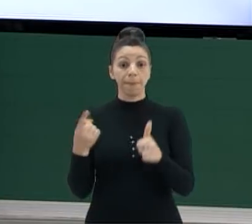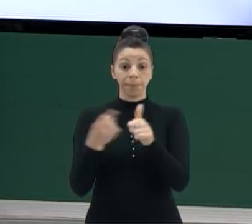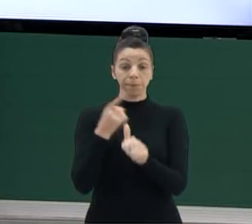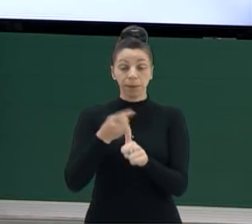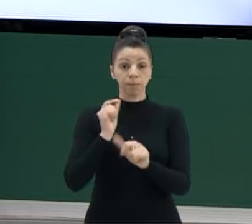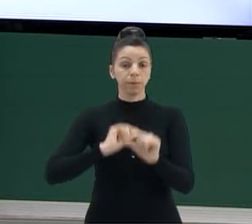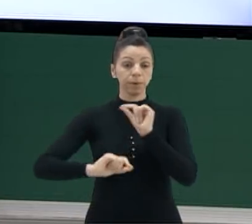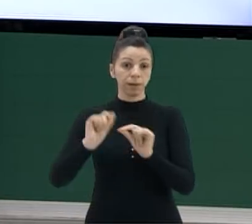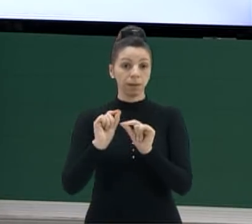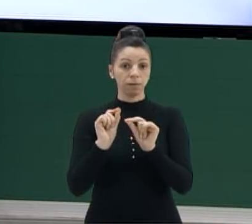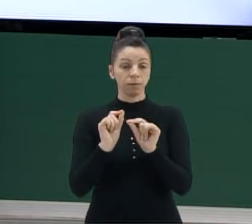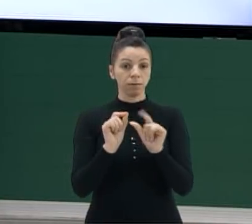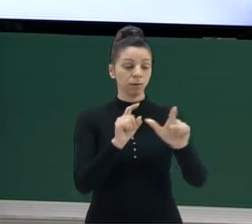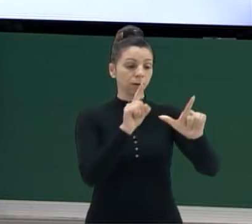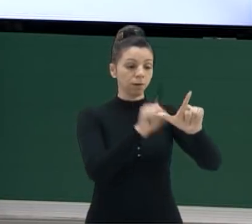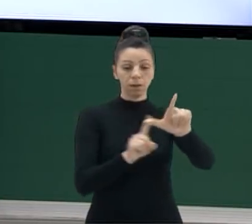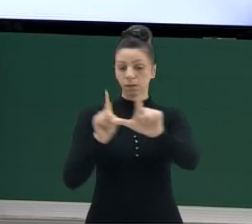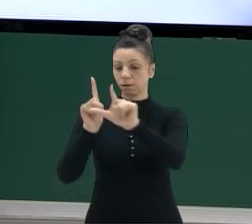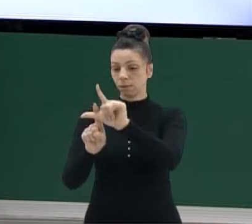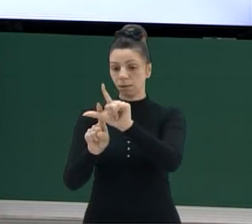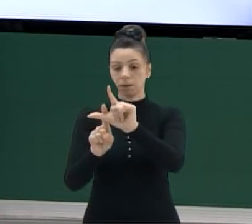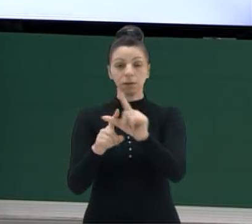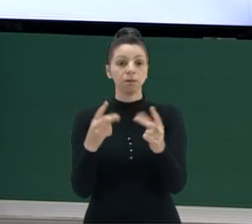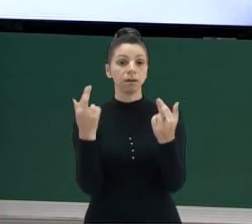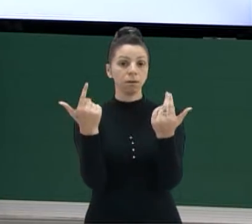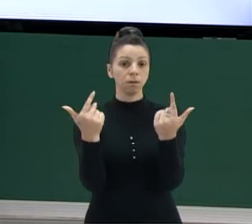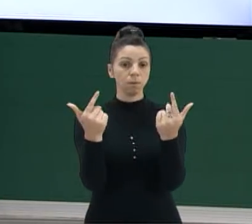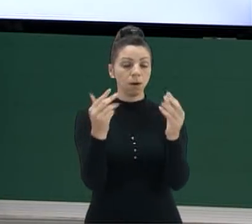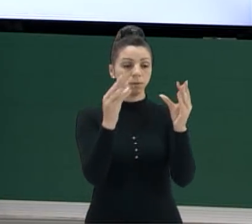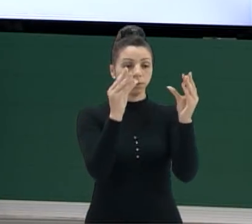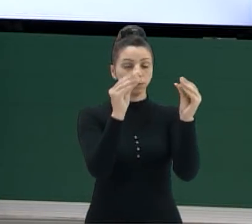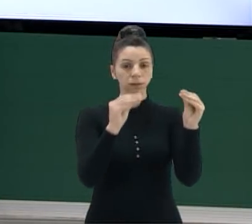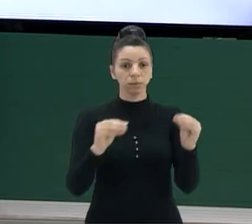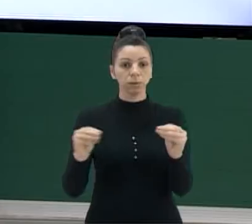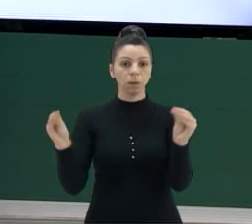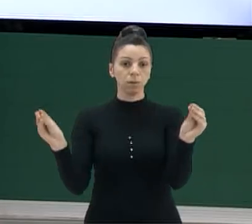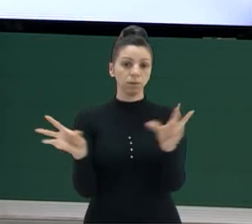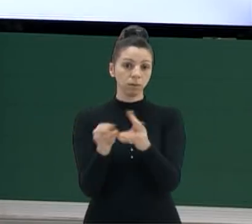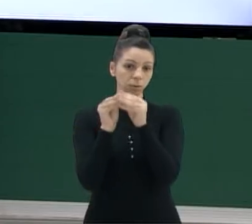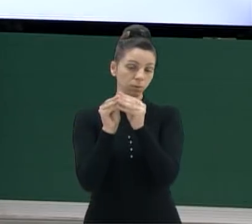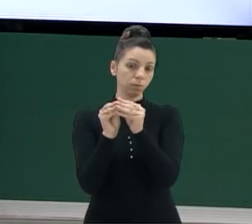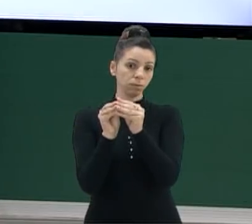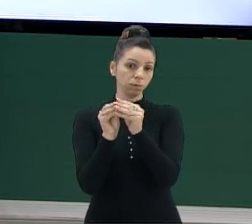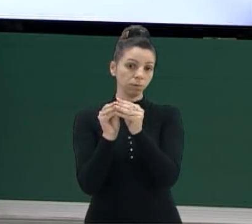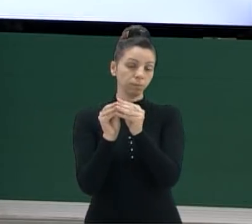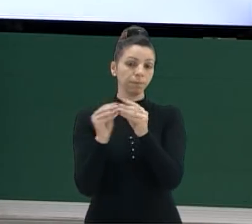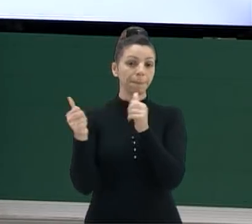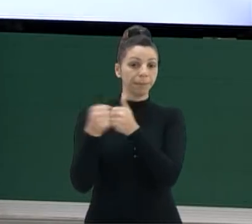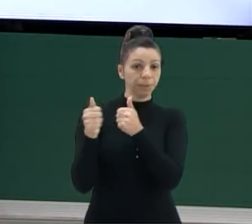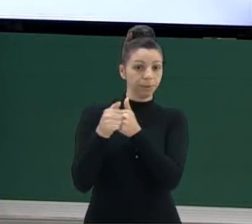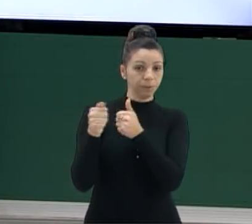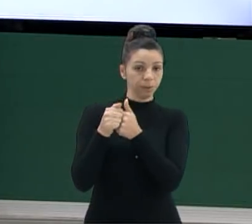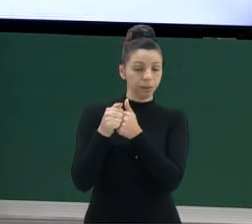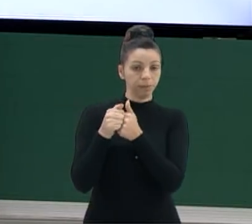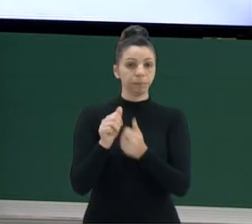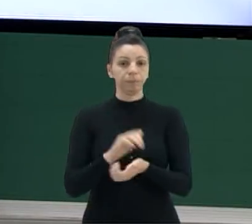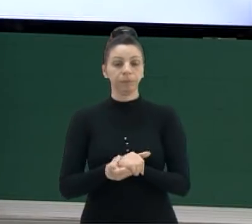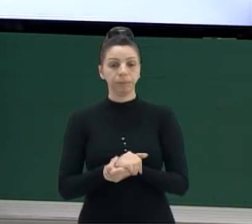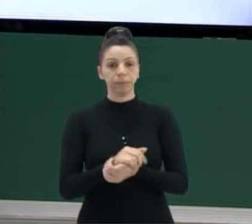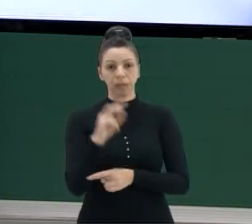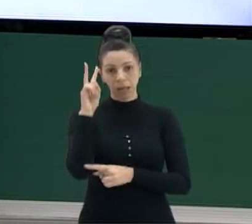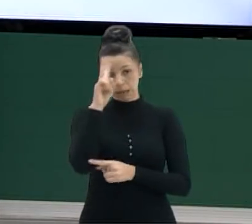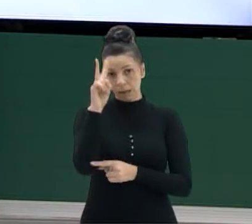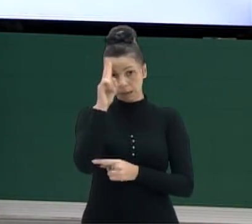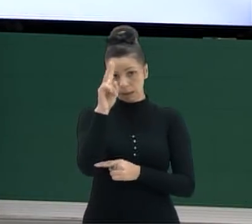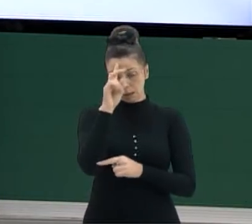semelhantes e vou agrupá-los, vou deixar próximos. Lembra do primeiro exercício do quadradinho lá, que nós pintamos de vermelho